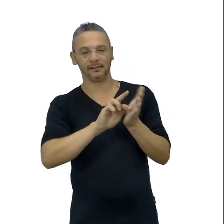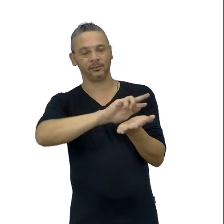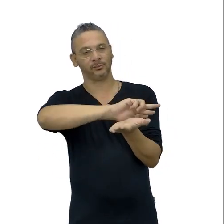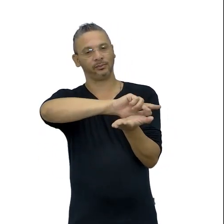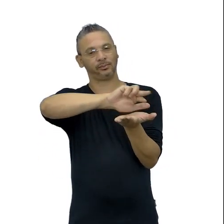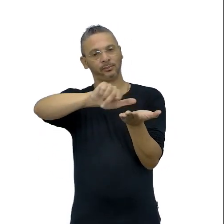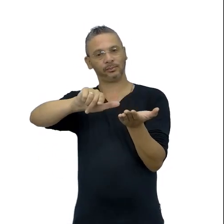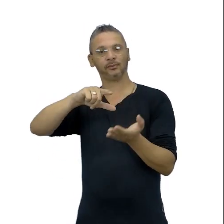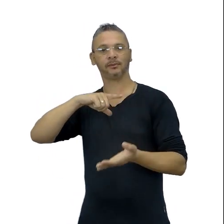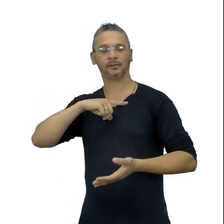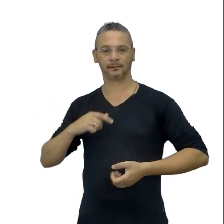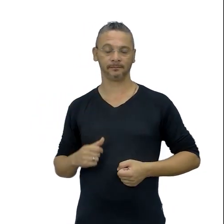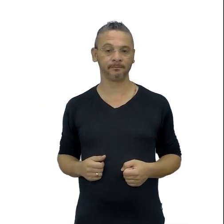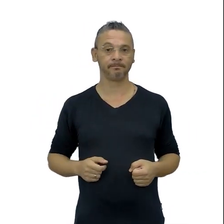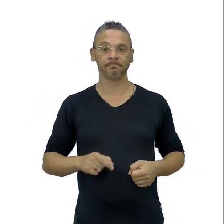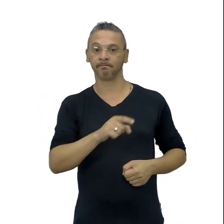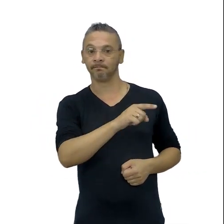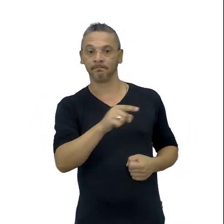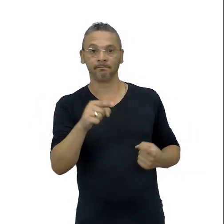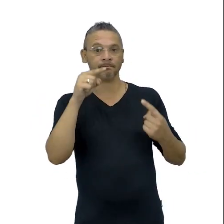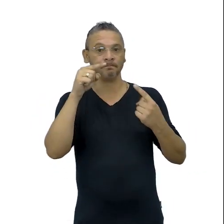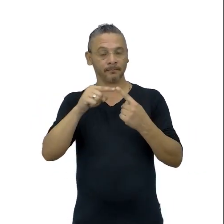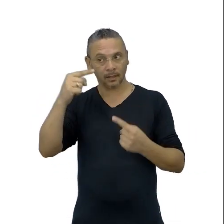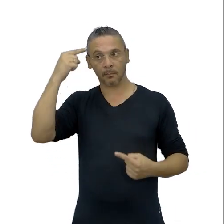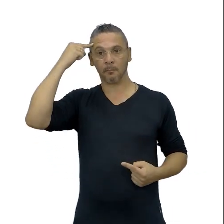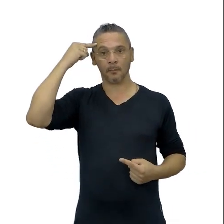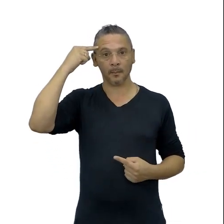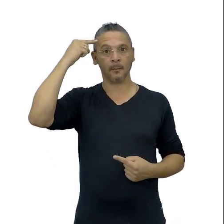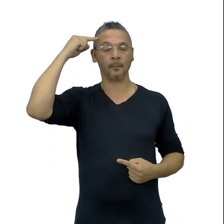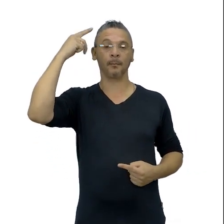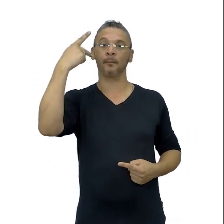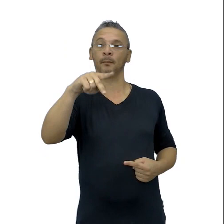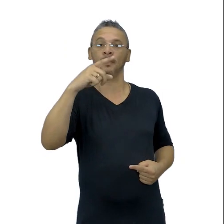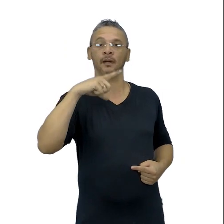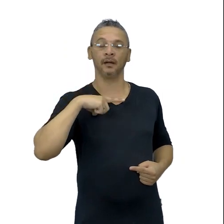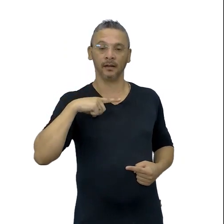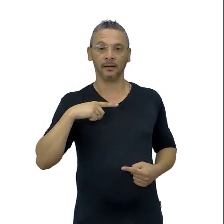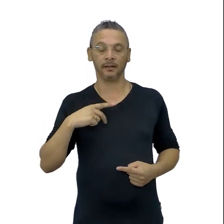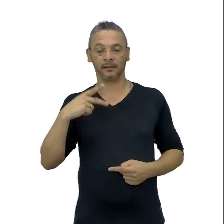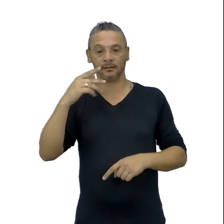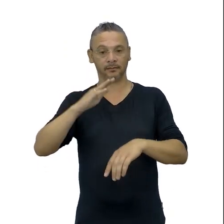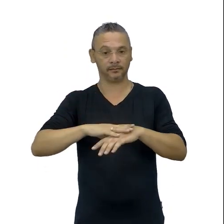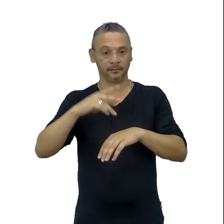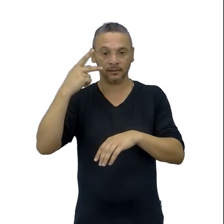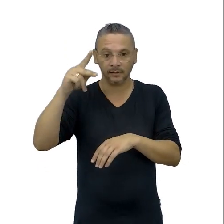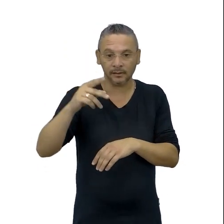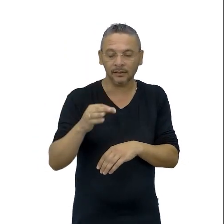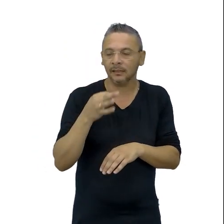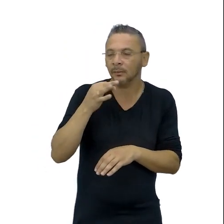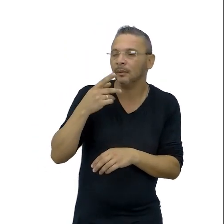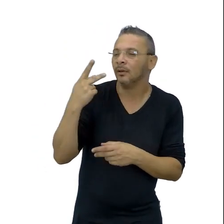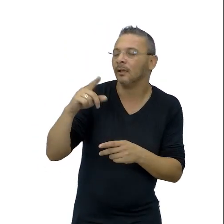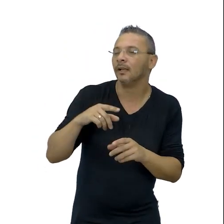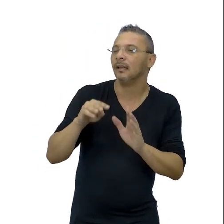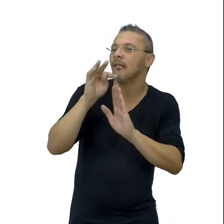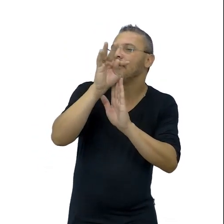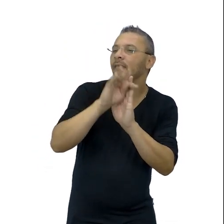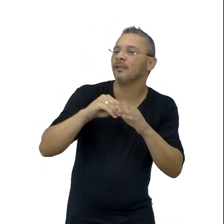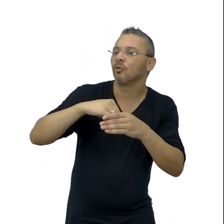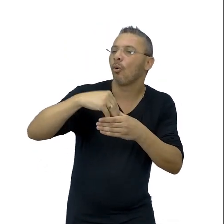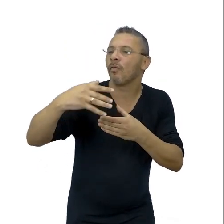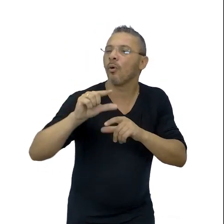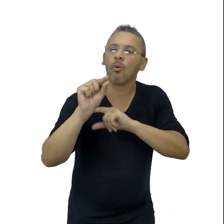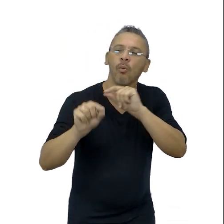variados. Então, são esquemas mentais criados a partir de hipóteses sobre o conteúdo do texto,